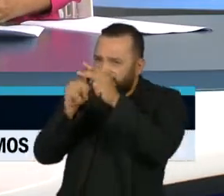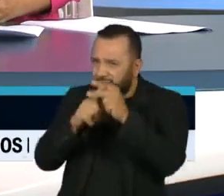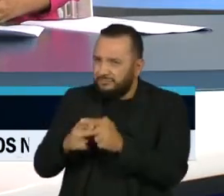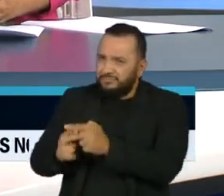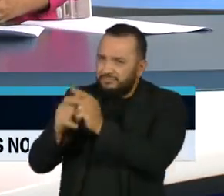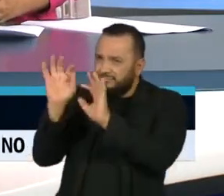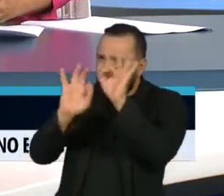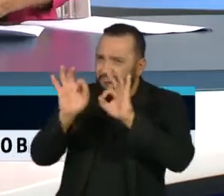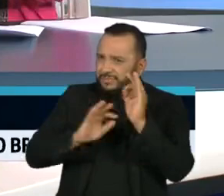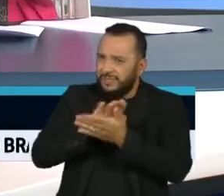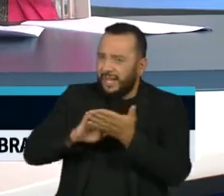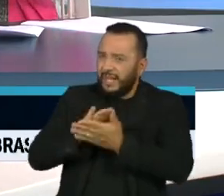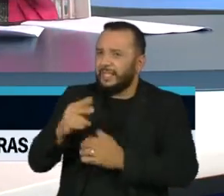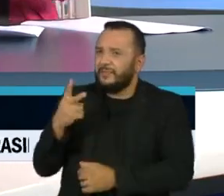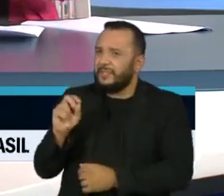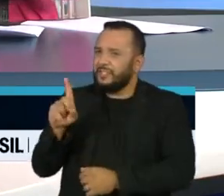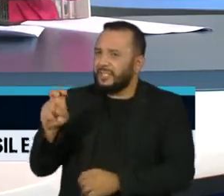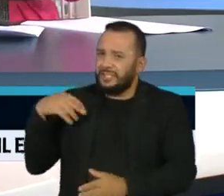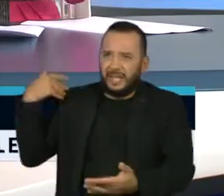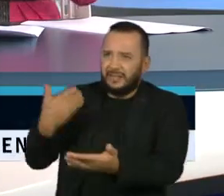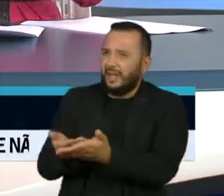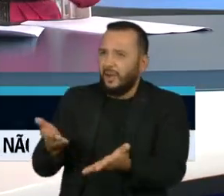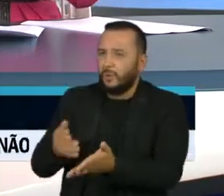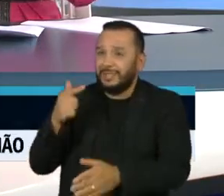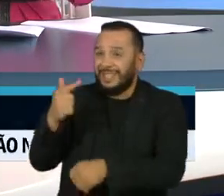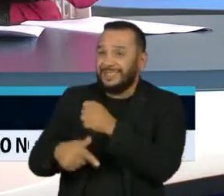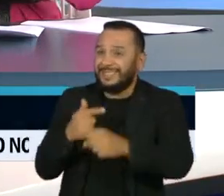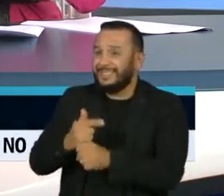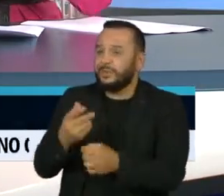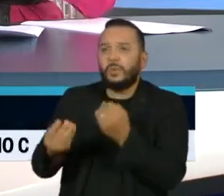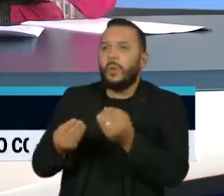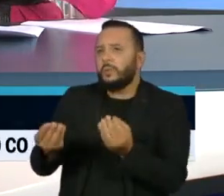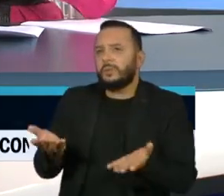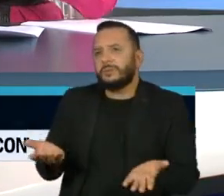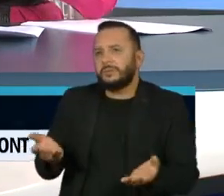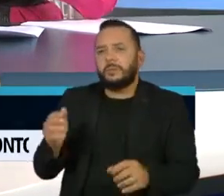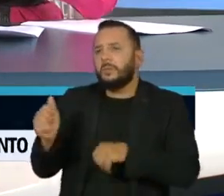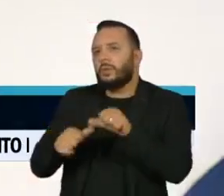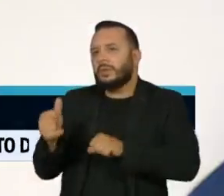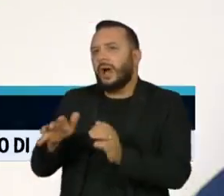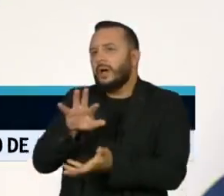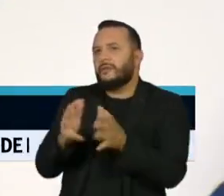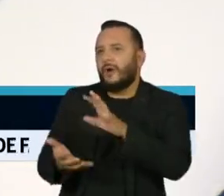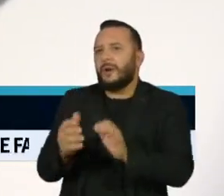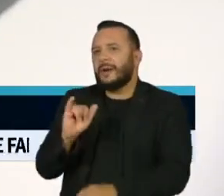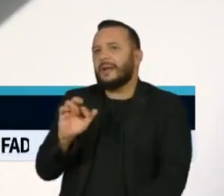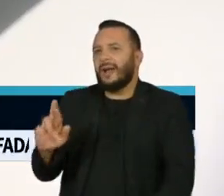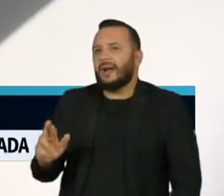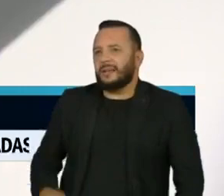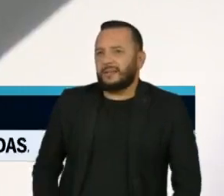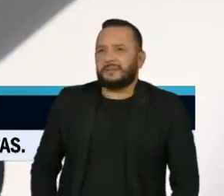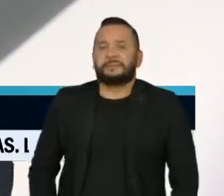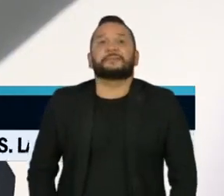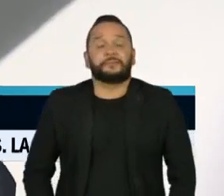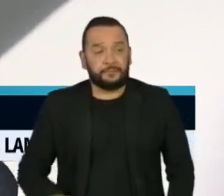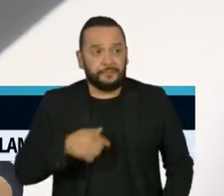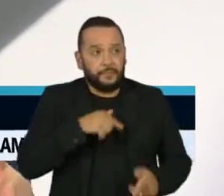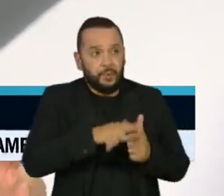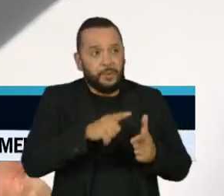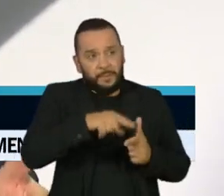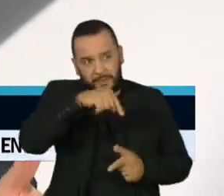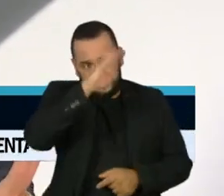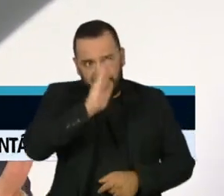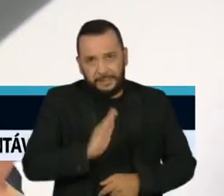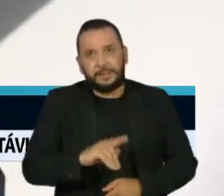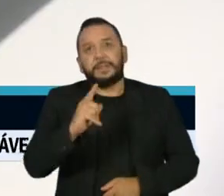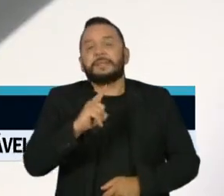quase 7 anos. Além disso, o que é preciso mudar com urgência nessa reforma? Olha, o grande problema do Brasil é que ele tem